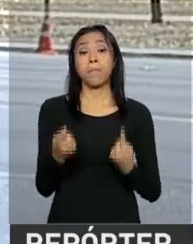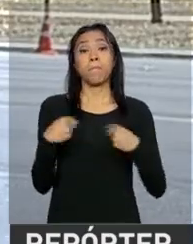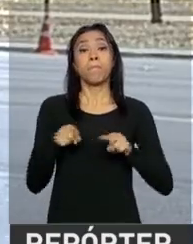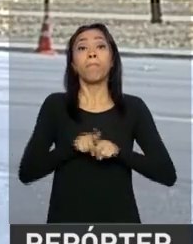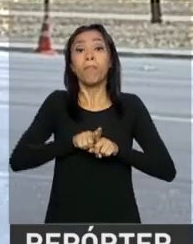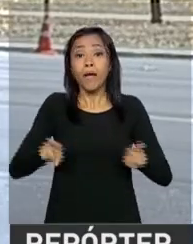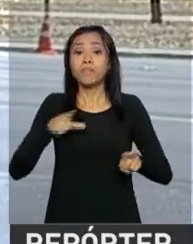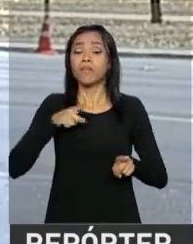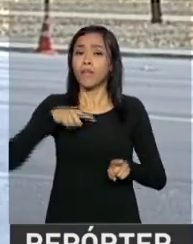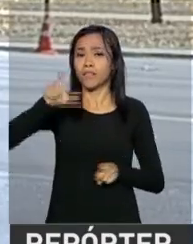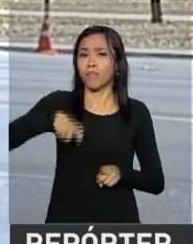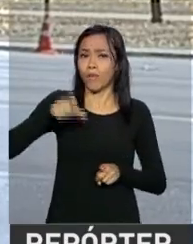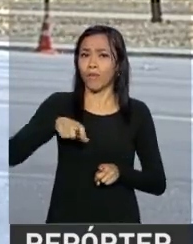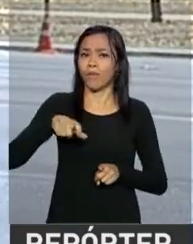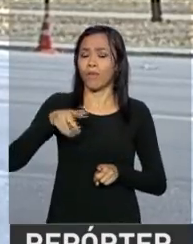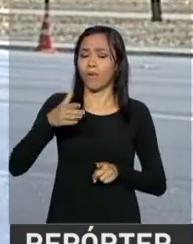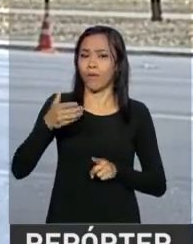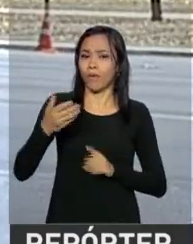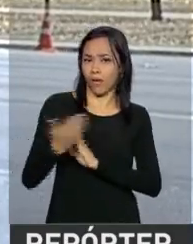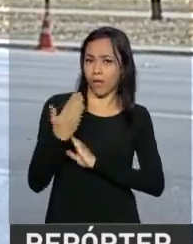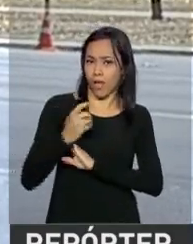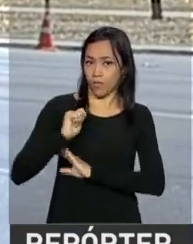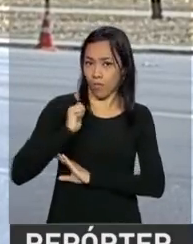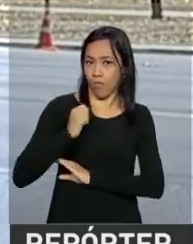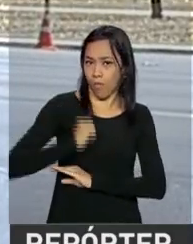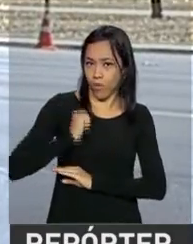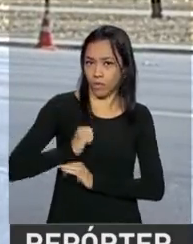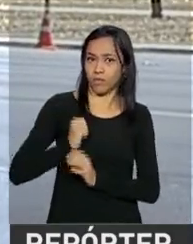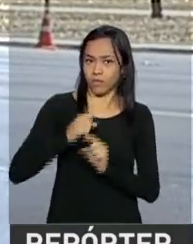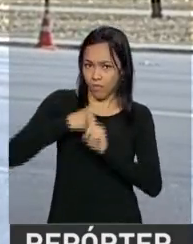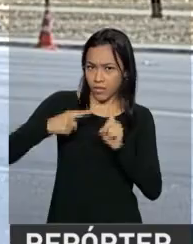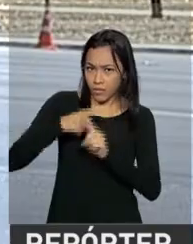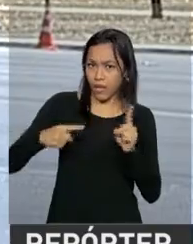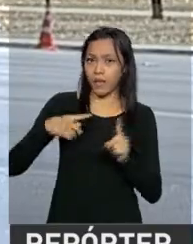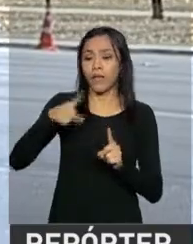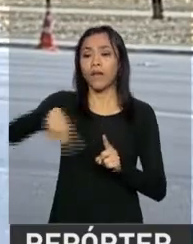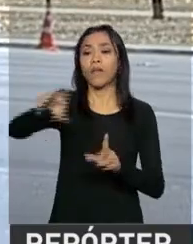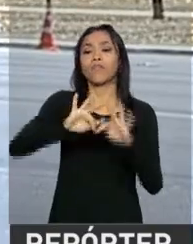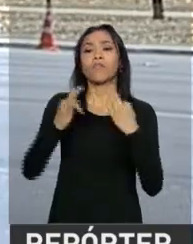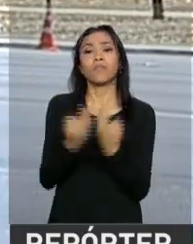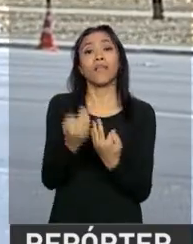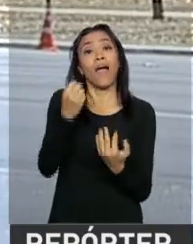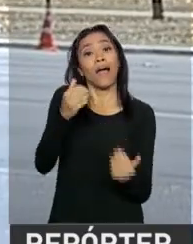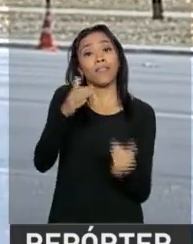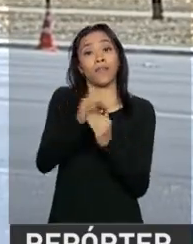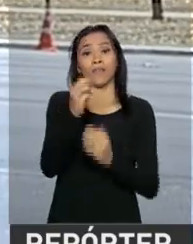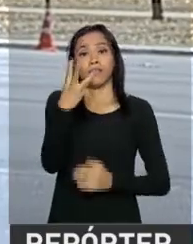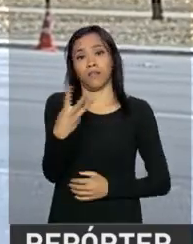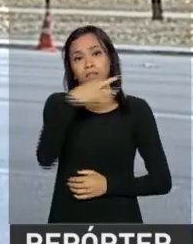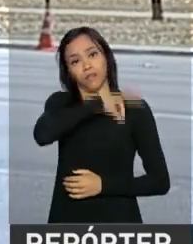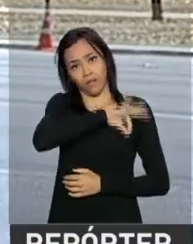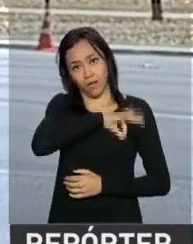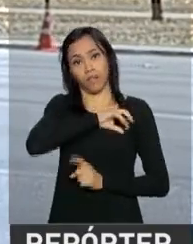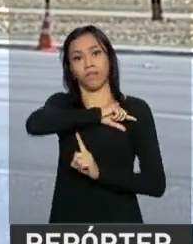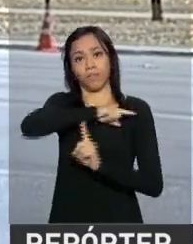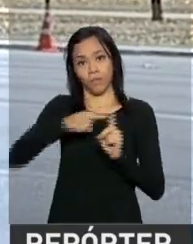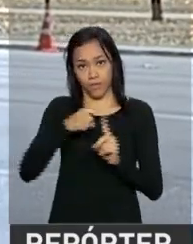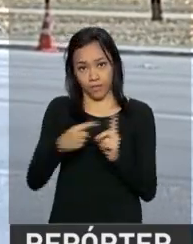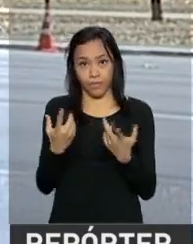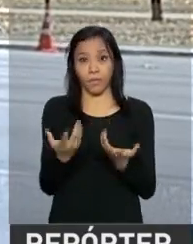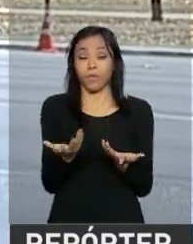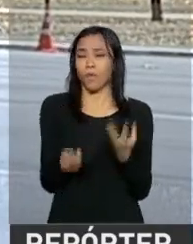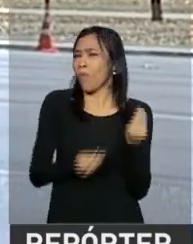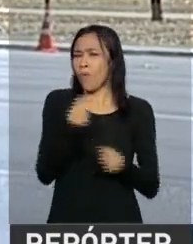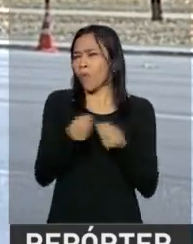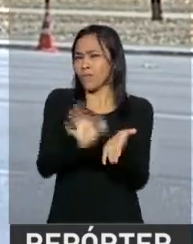as bolsas parciais, que são oferecidas aí a pessoas com renda familiar de até 3 salários mínimos e meio. Para